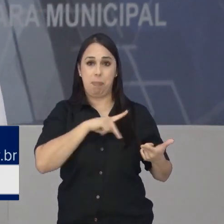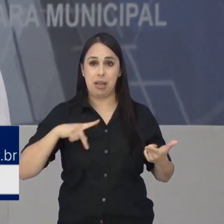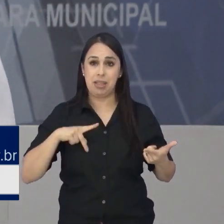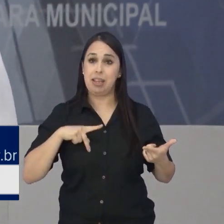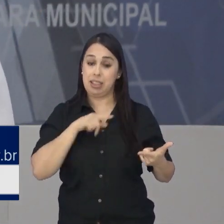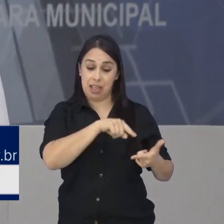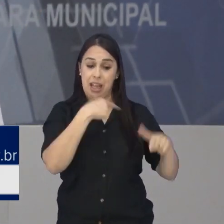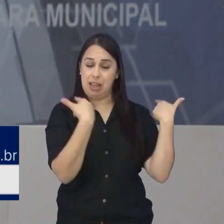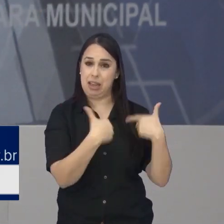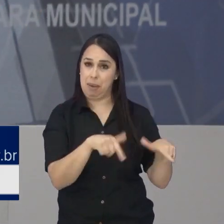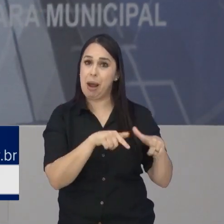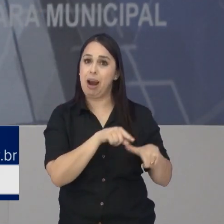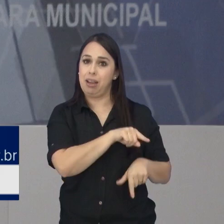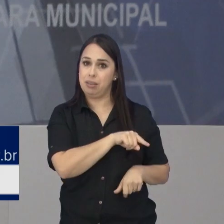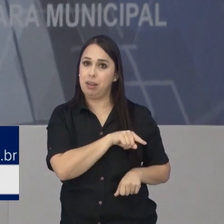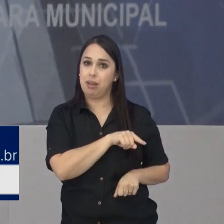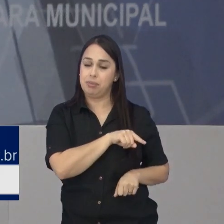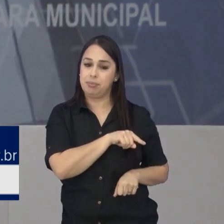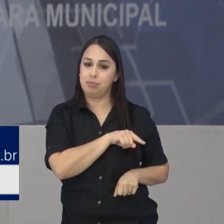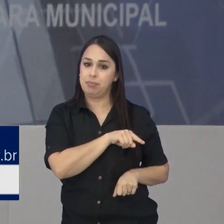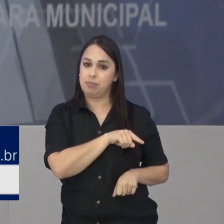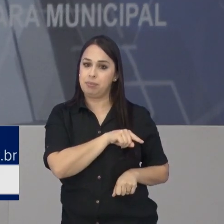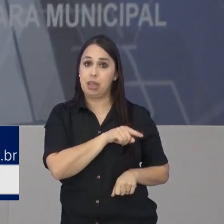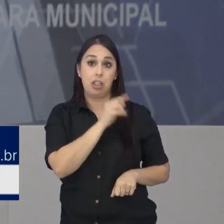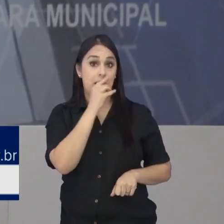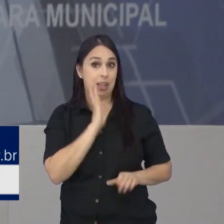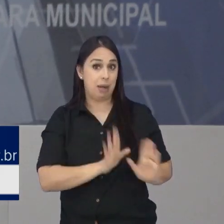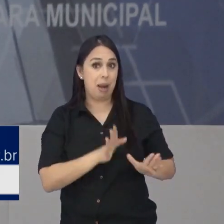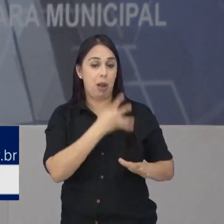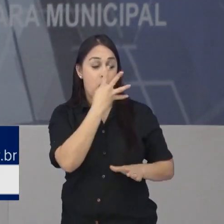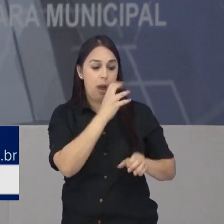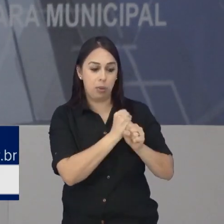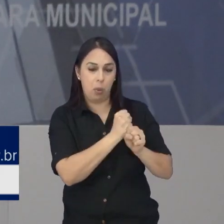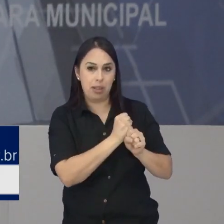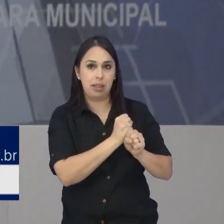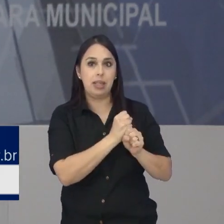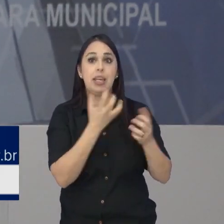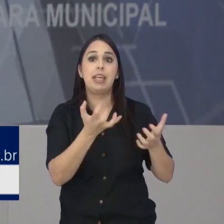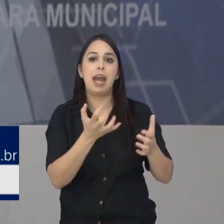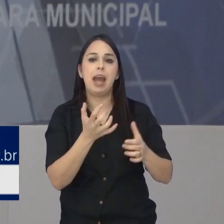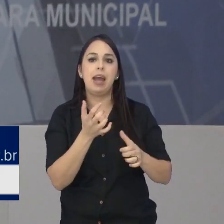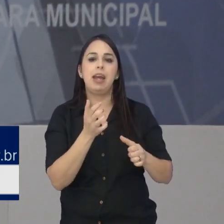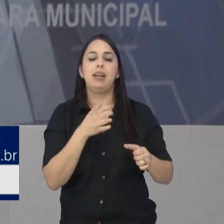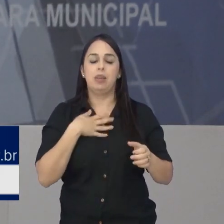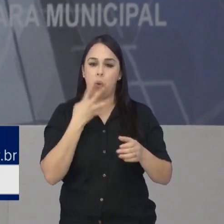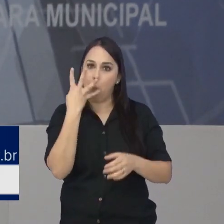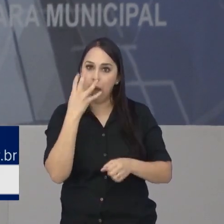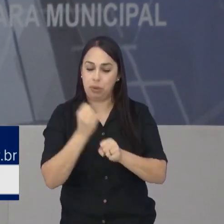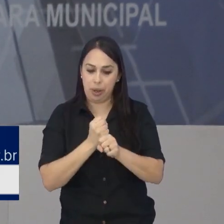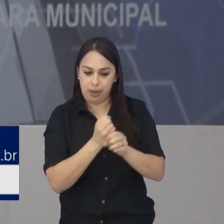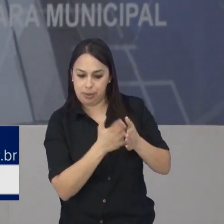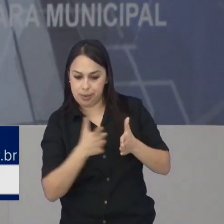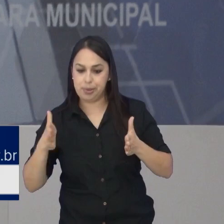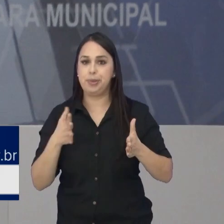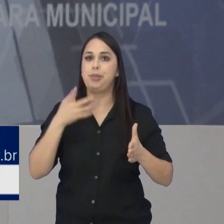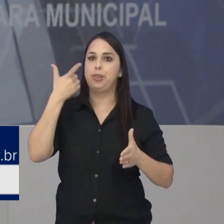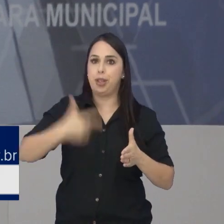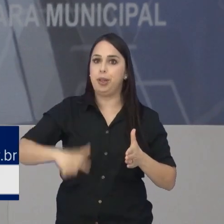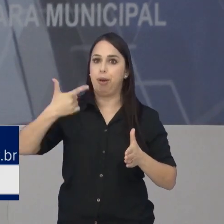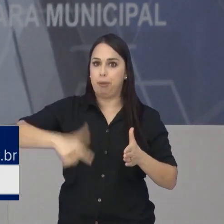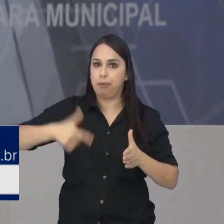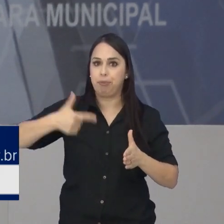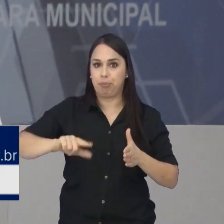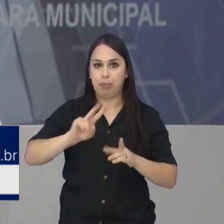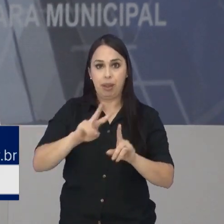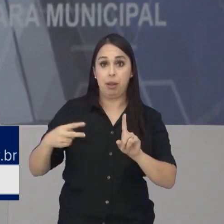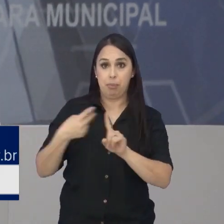presidente que está lá, né, já por 4 anos e agora vão querer ficar mais por 4 anos e seja mais quantos anos forem, como está o